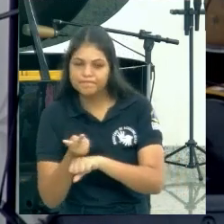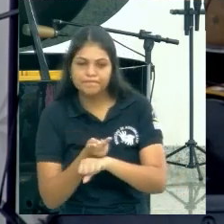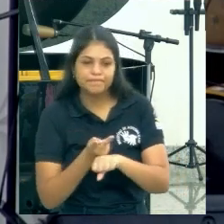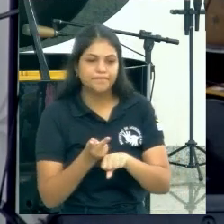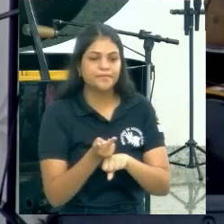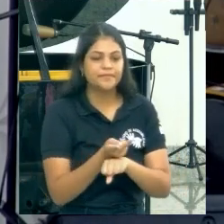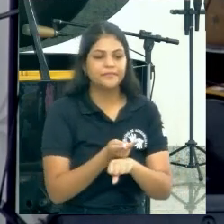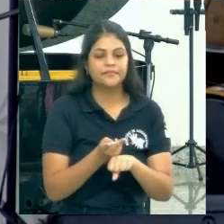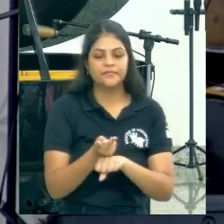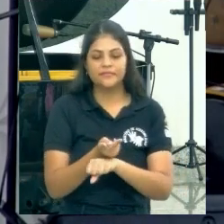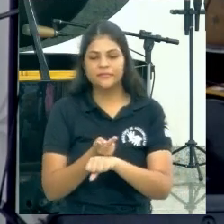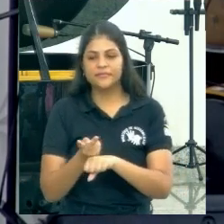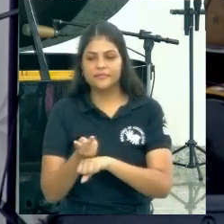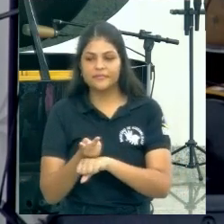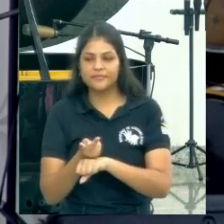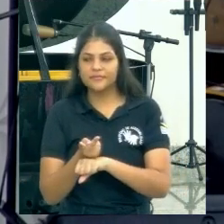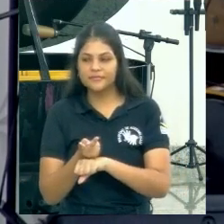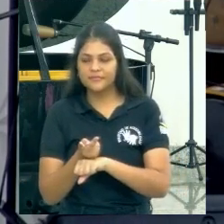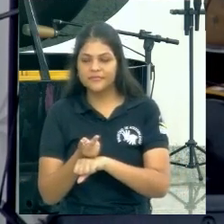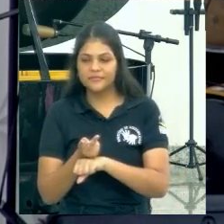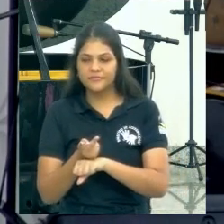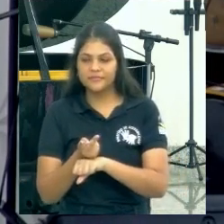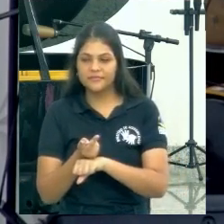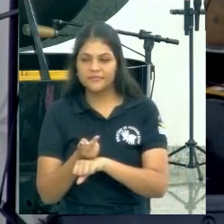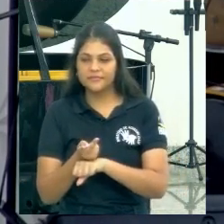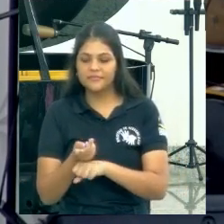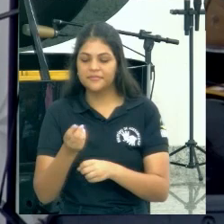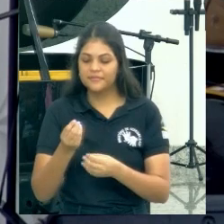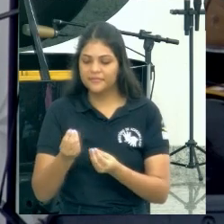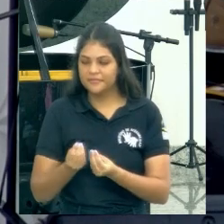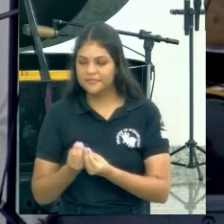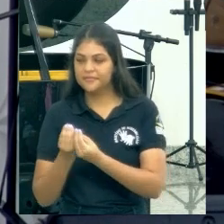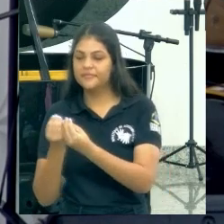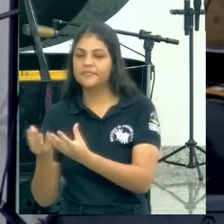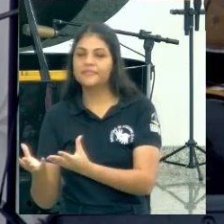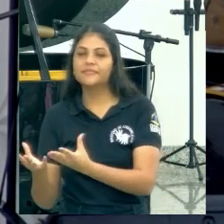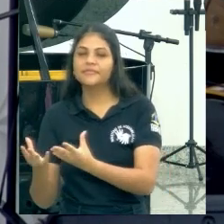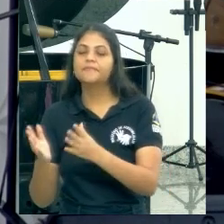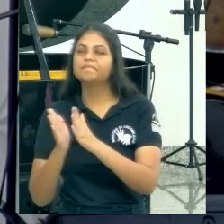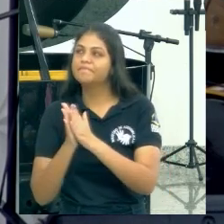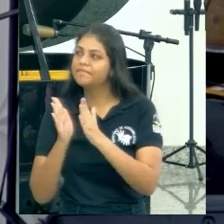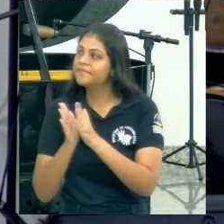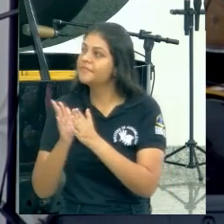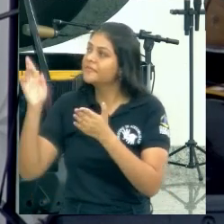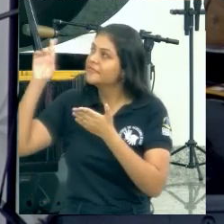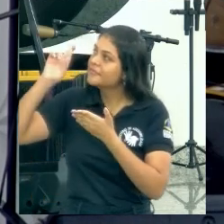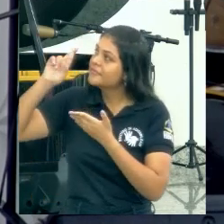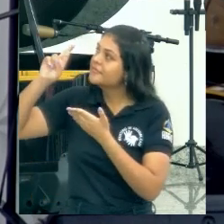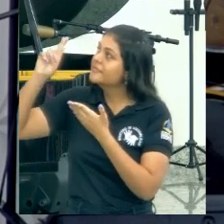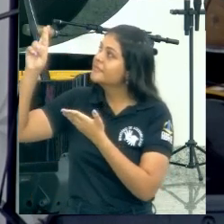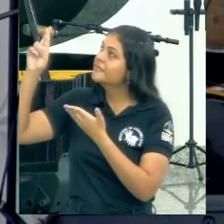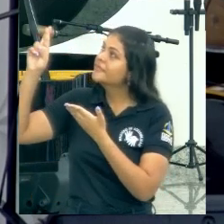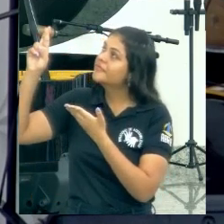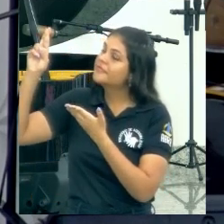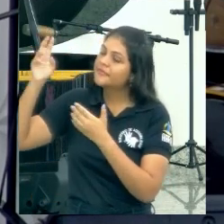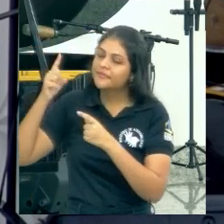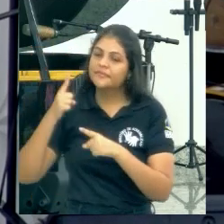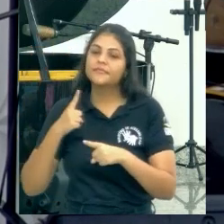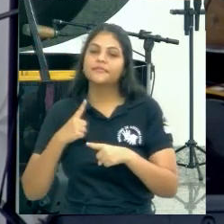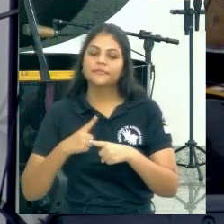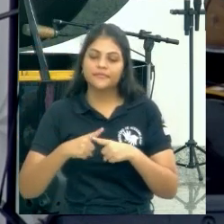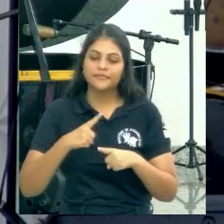da cidade para a qual eu os deportei. E orem ao Senhor em favor dela, porque